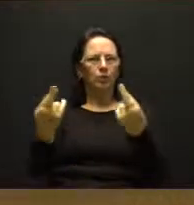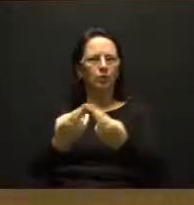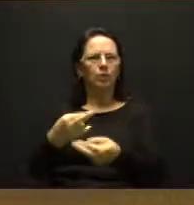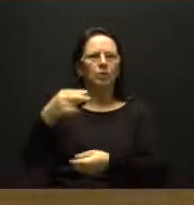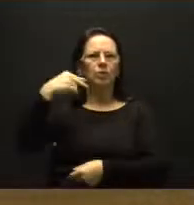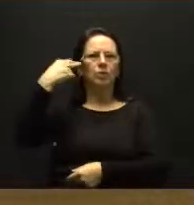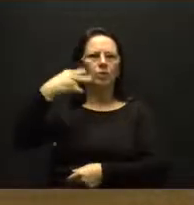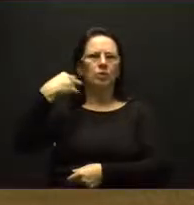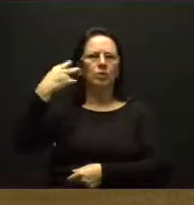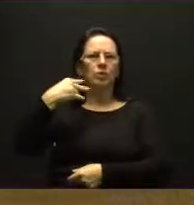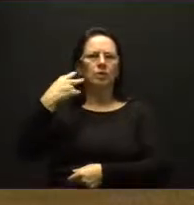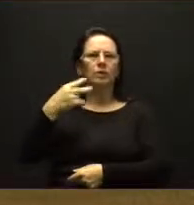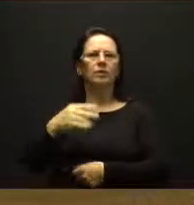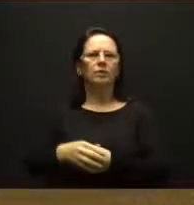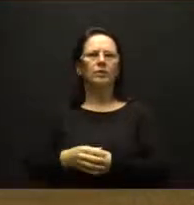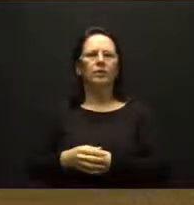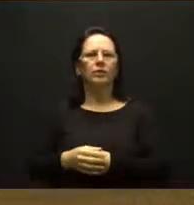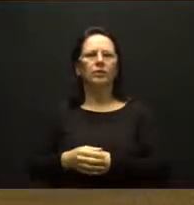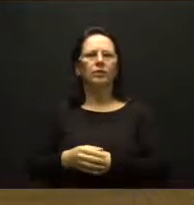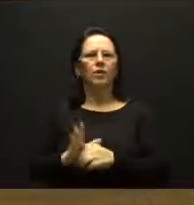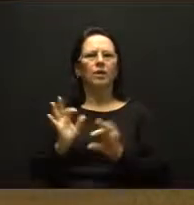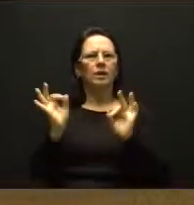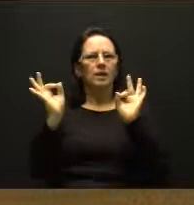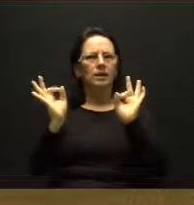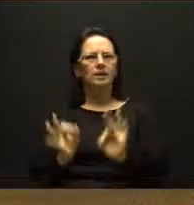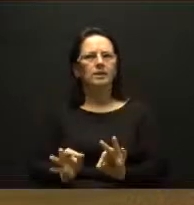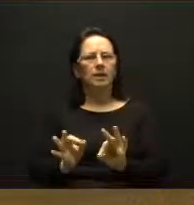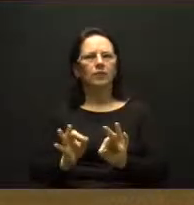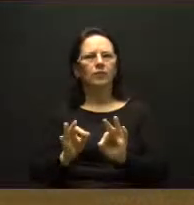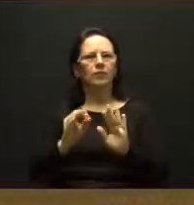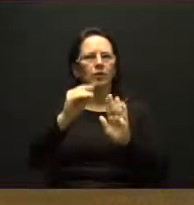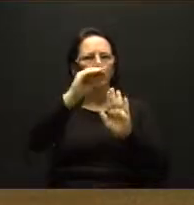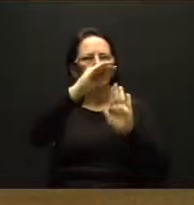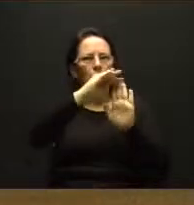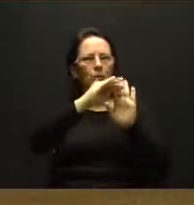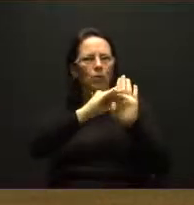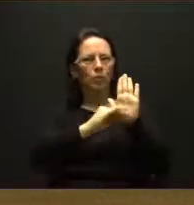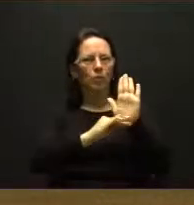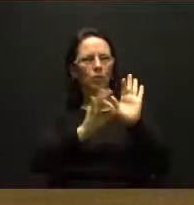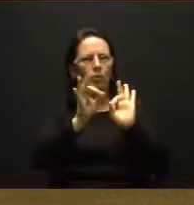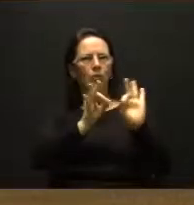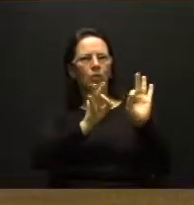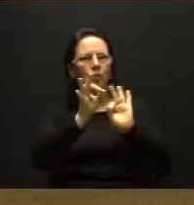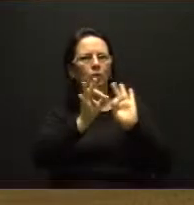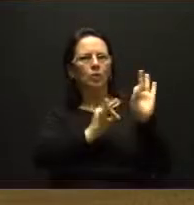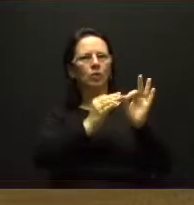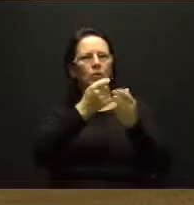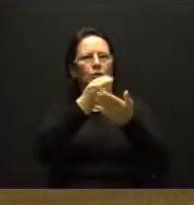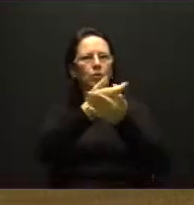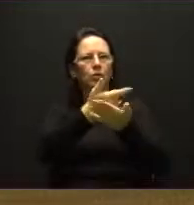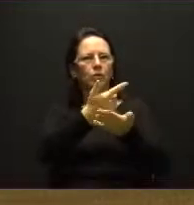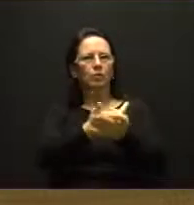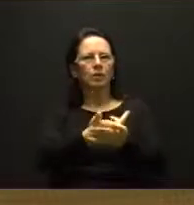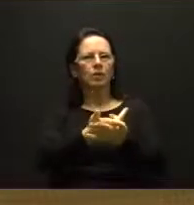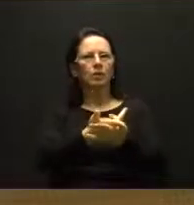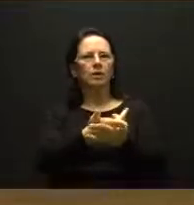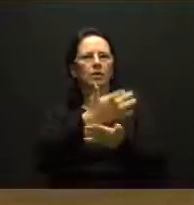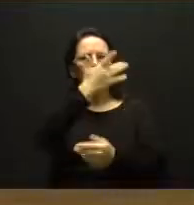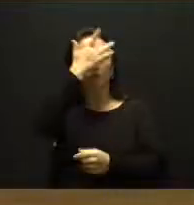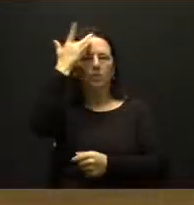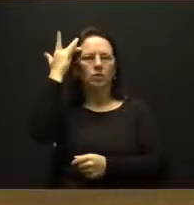discutiu e ficou acertado que haveria um cronograma para a realização do pagamento desses